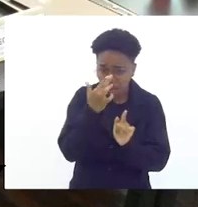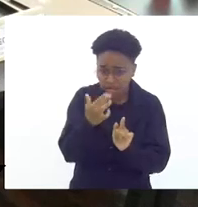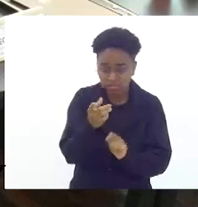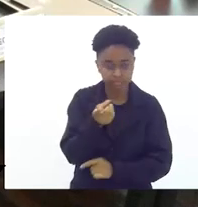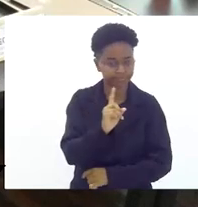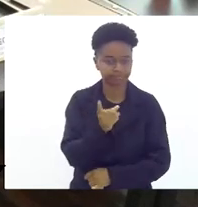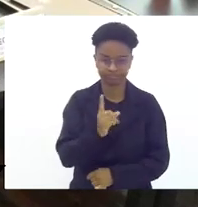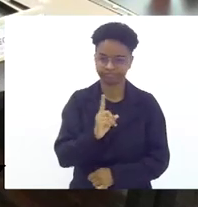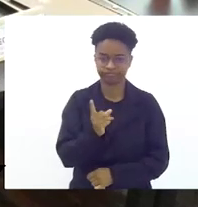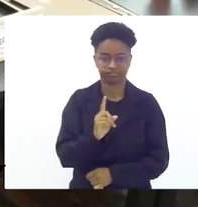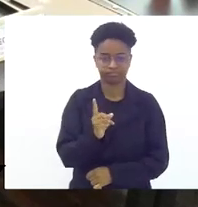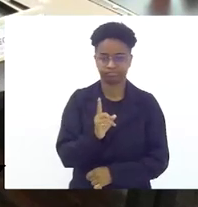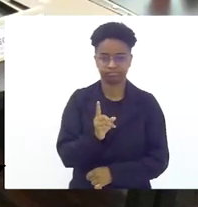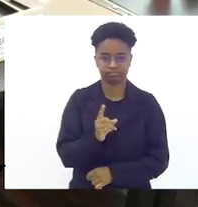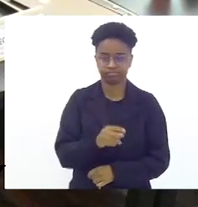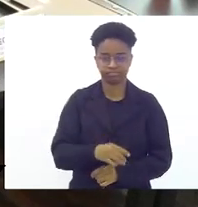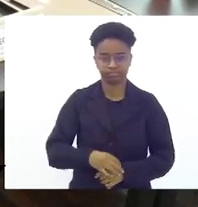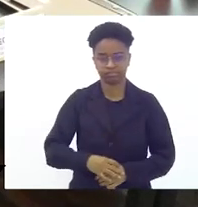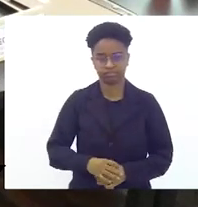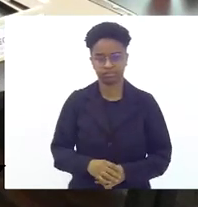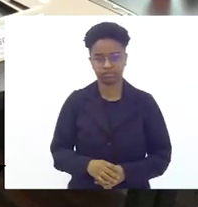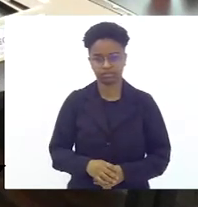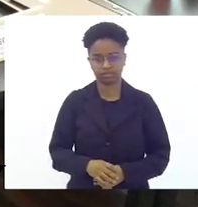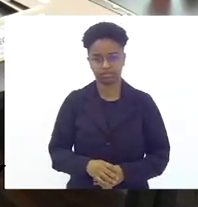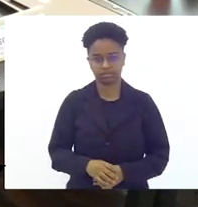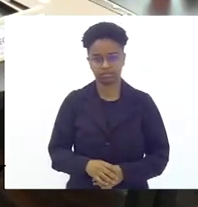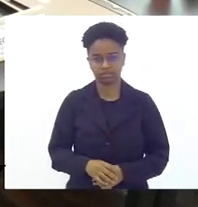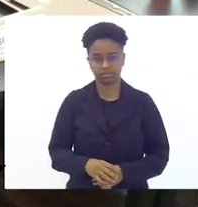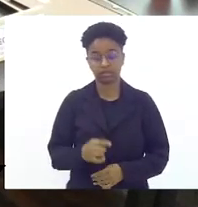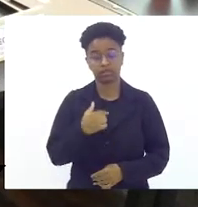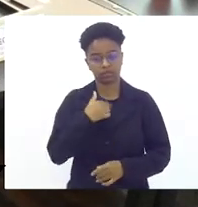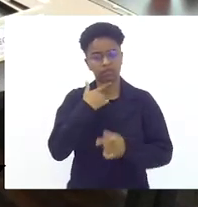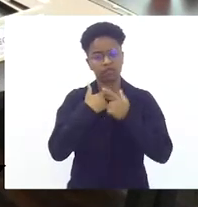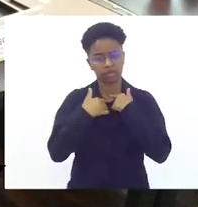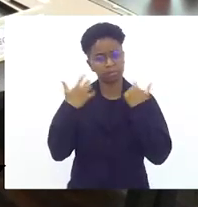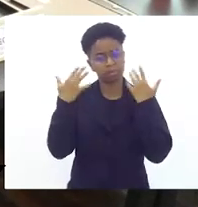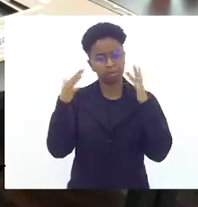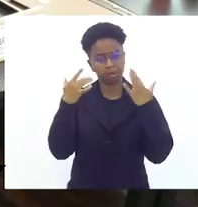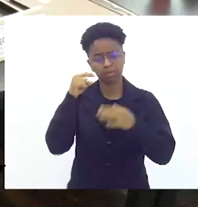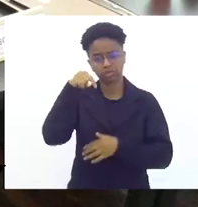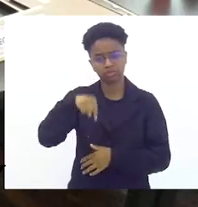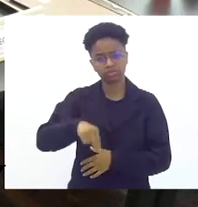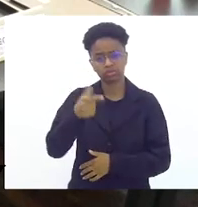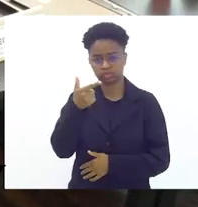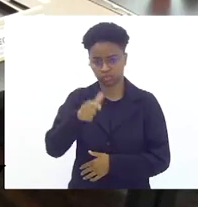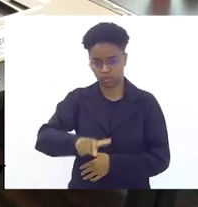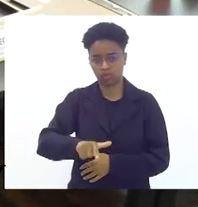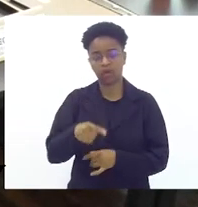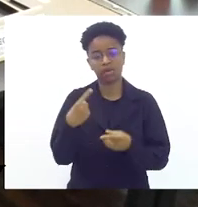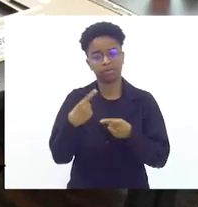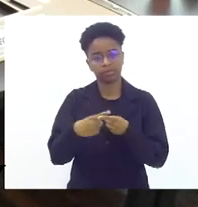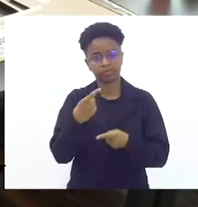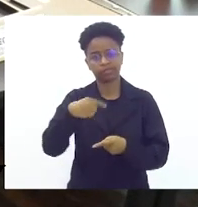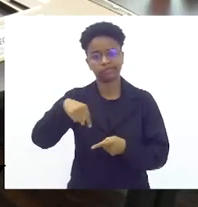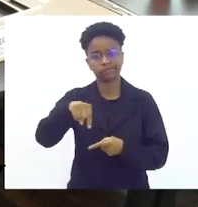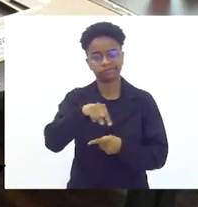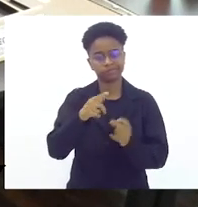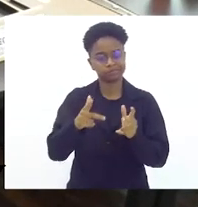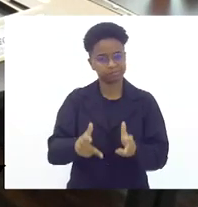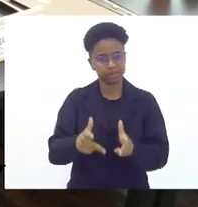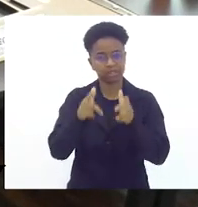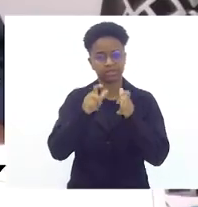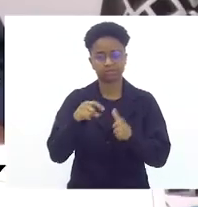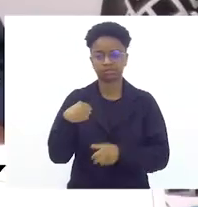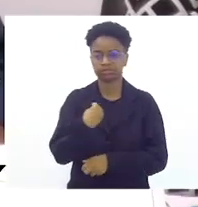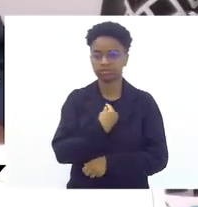fulano eu quero parabenizar mais uma vez essa casa por entender que